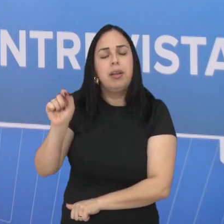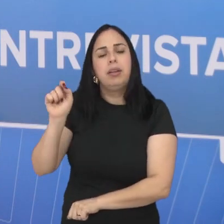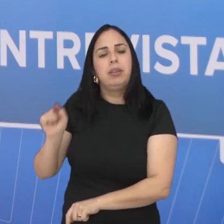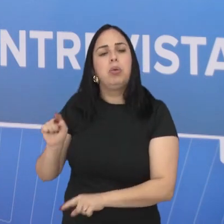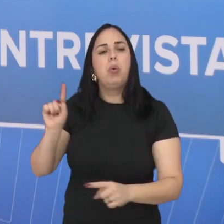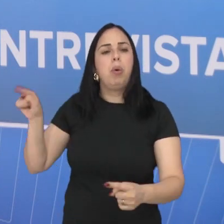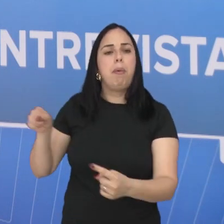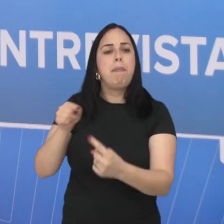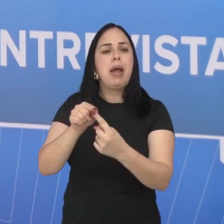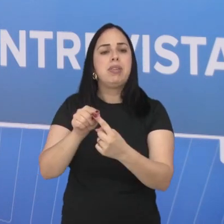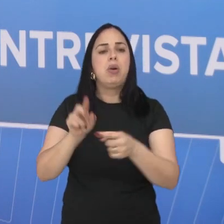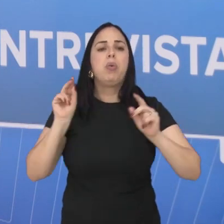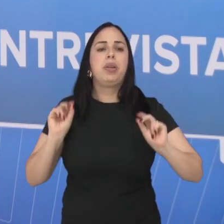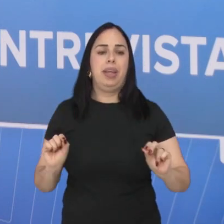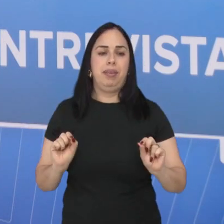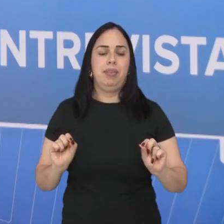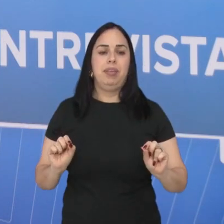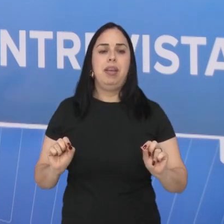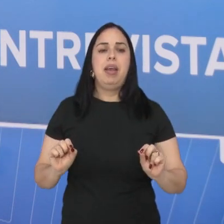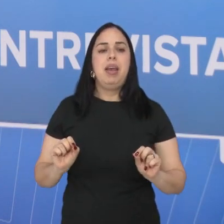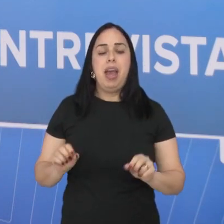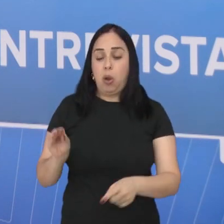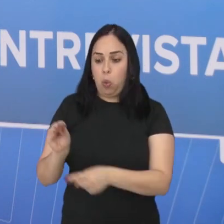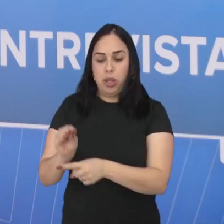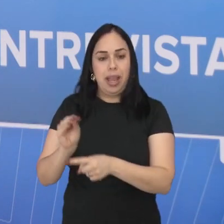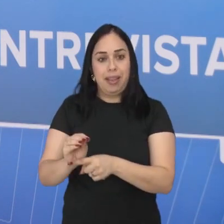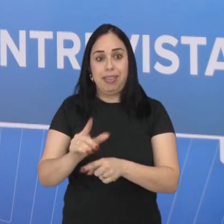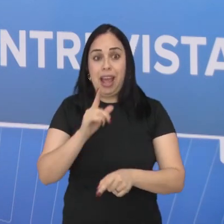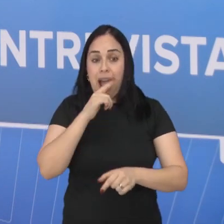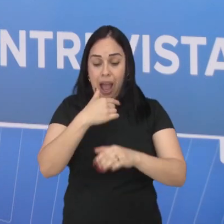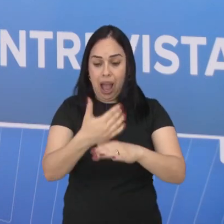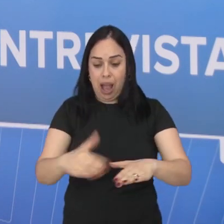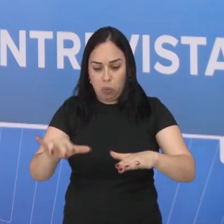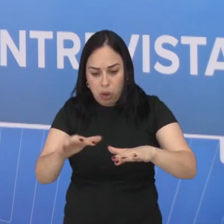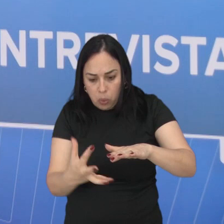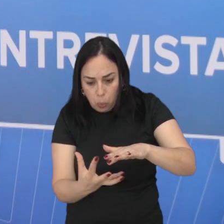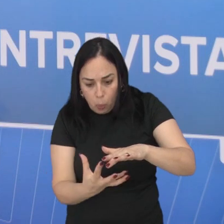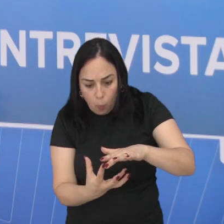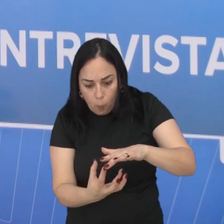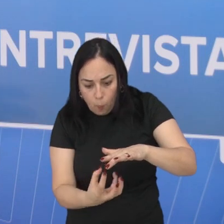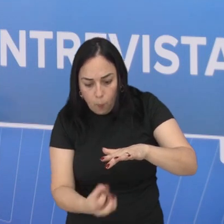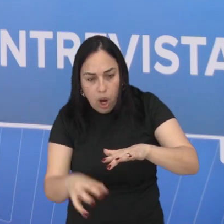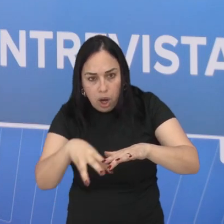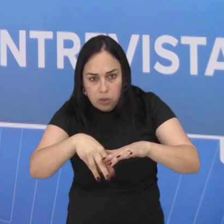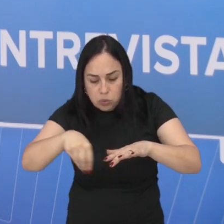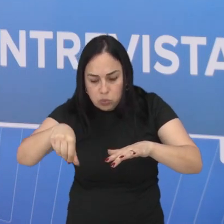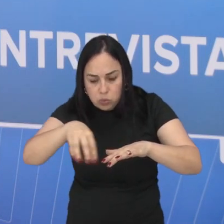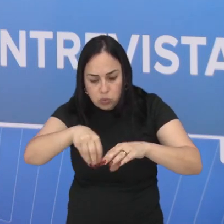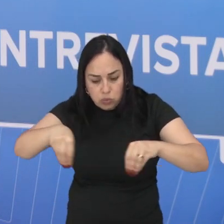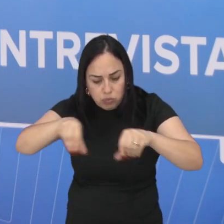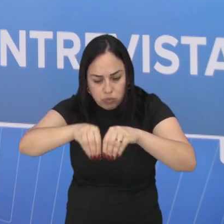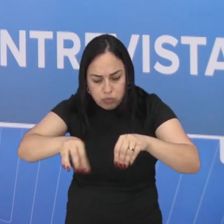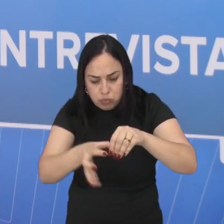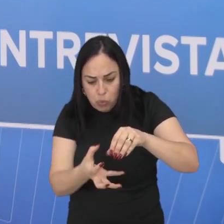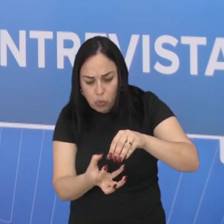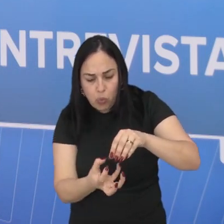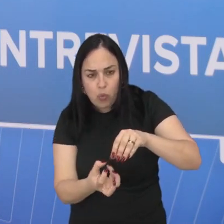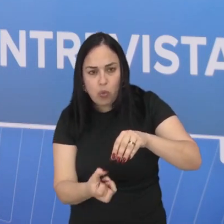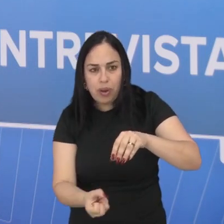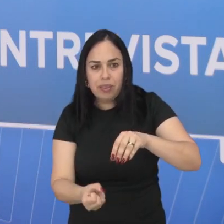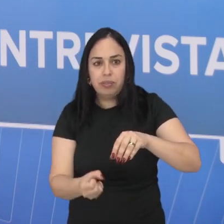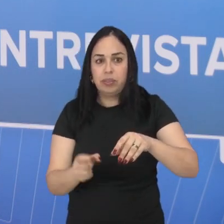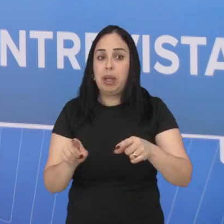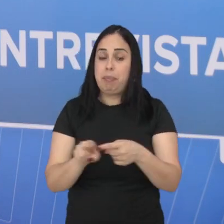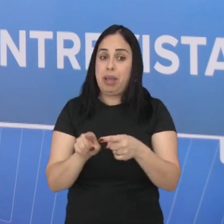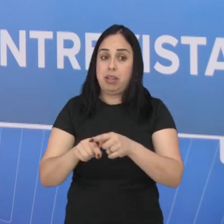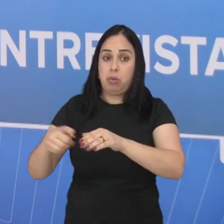elas têm por objetivo preservar o recurso hídrico que está inserido ali, que é o cerne dessas áreas,